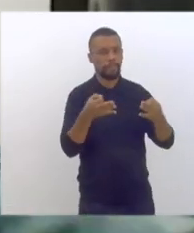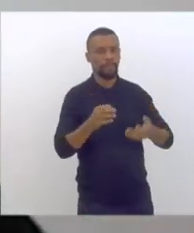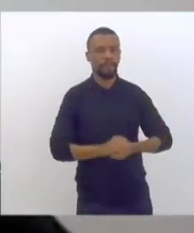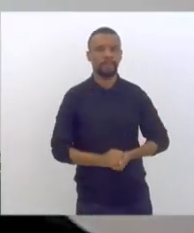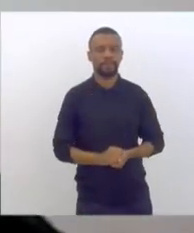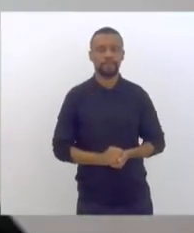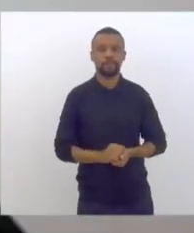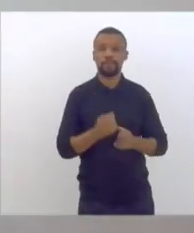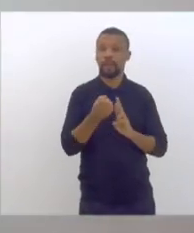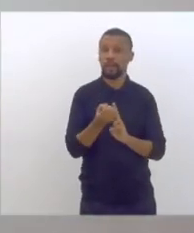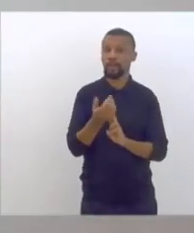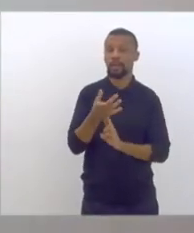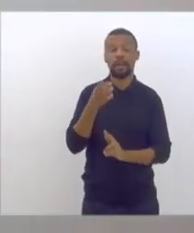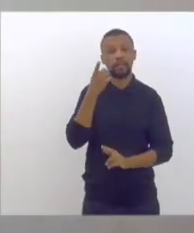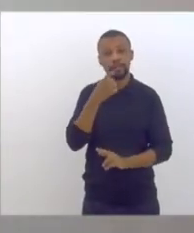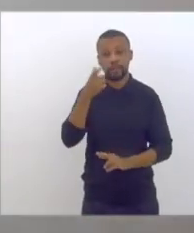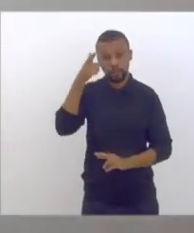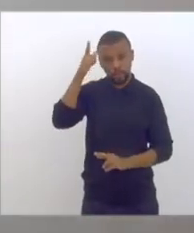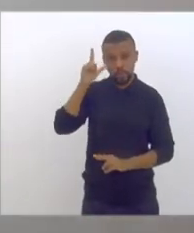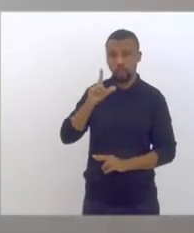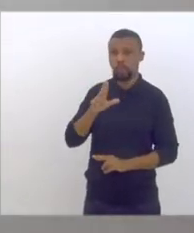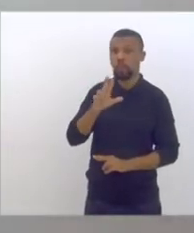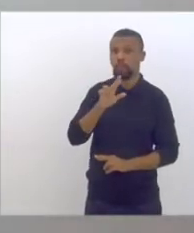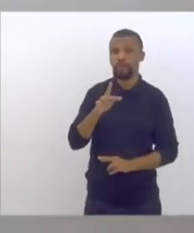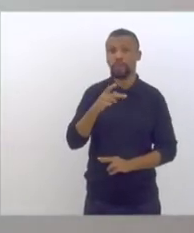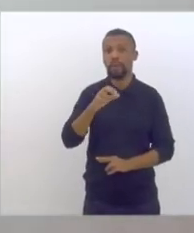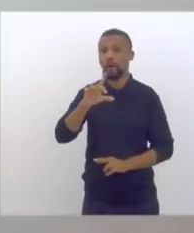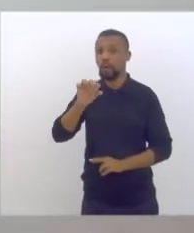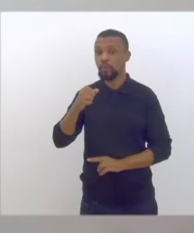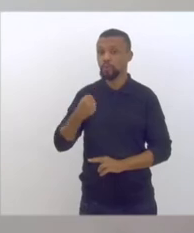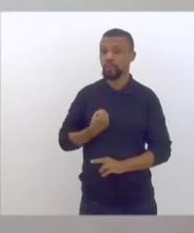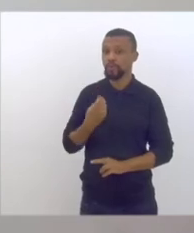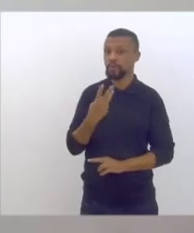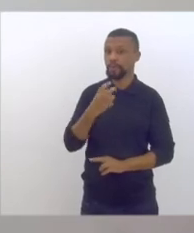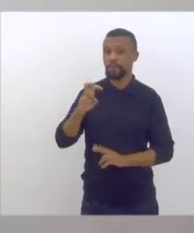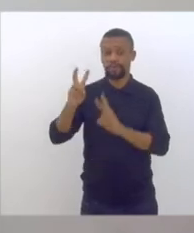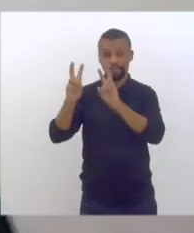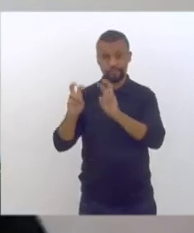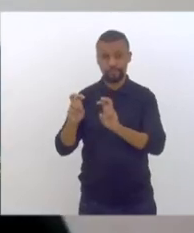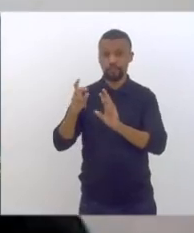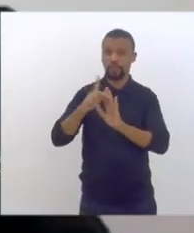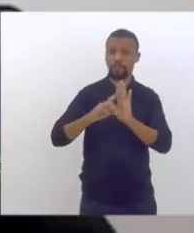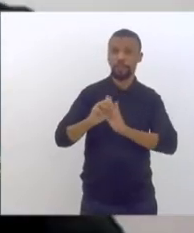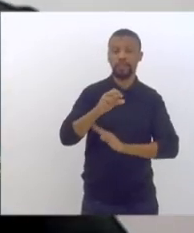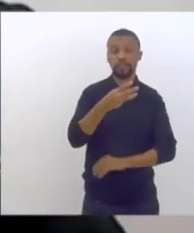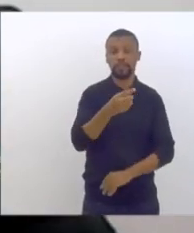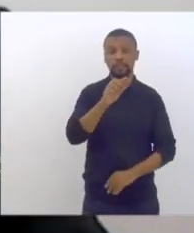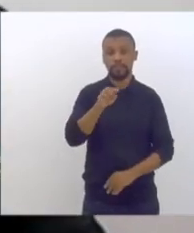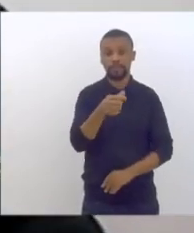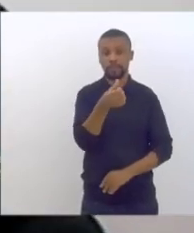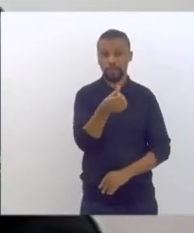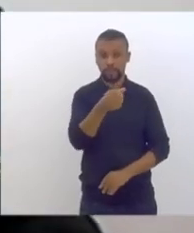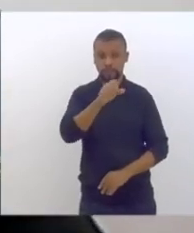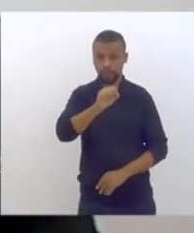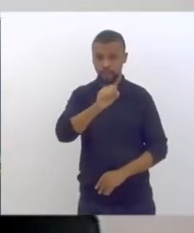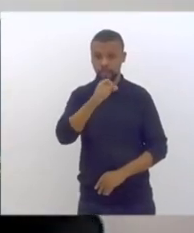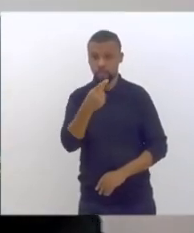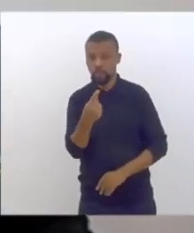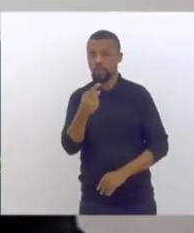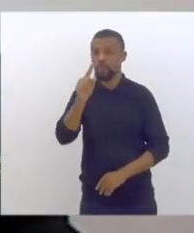relatoria do deputado Luiz Paulo 45 da balsa para Jade lei 3688/2000